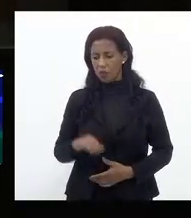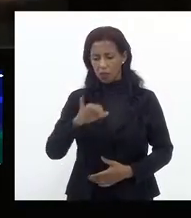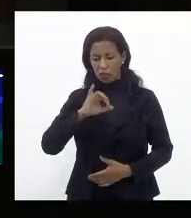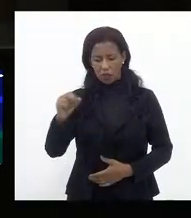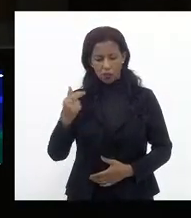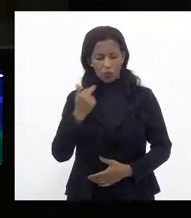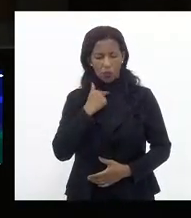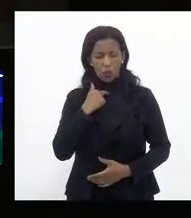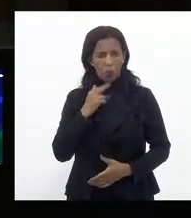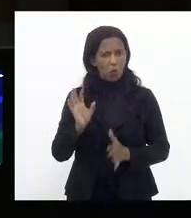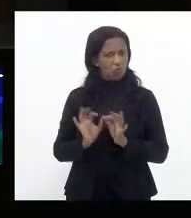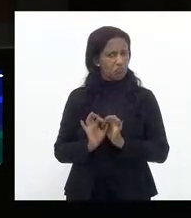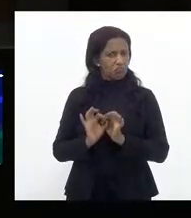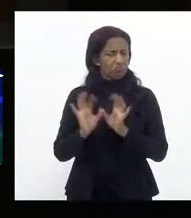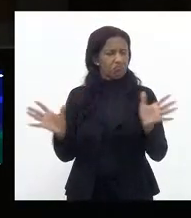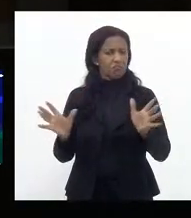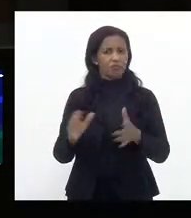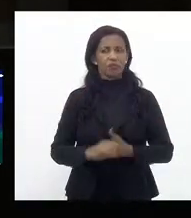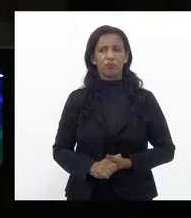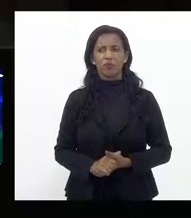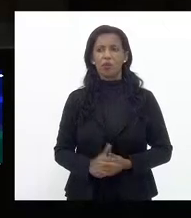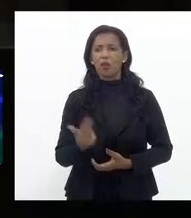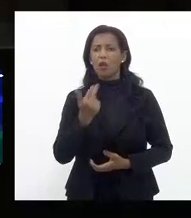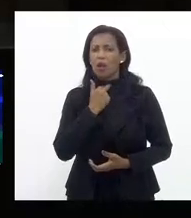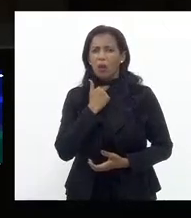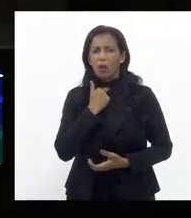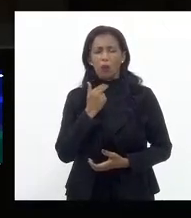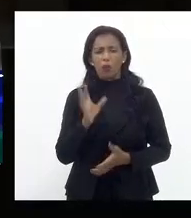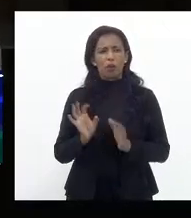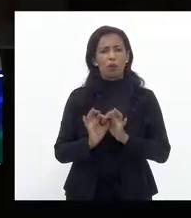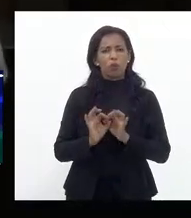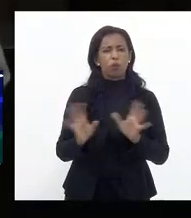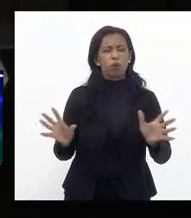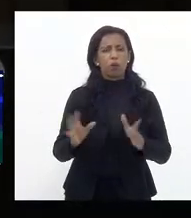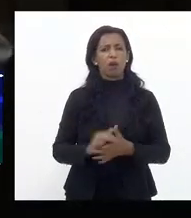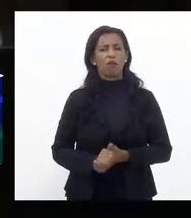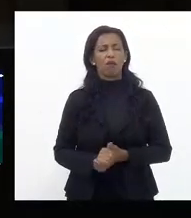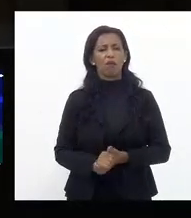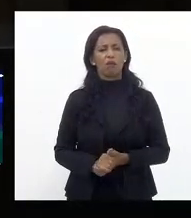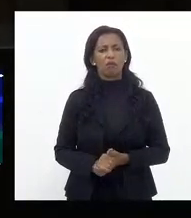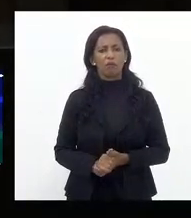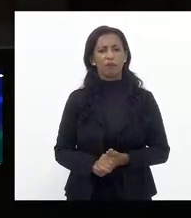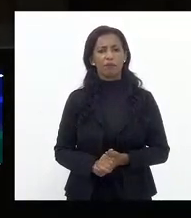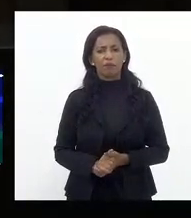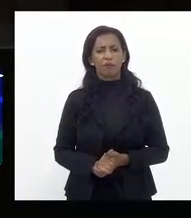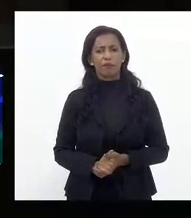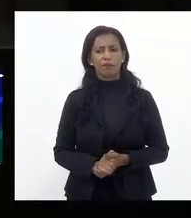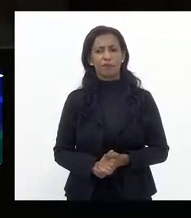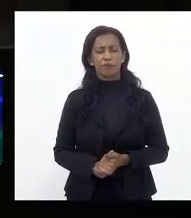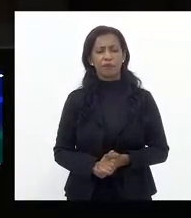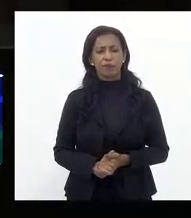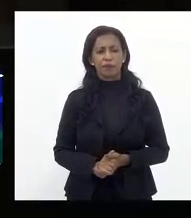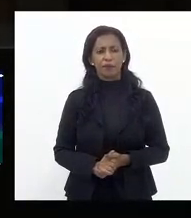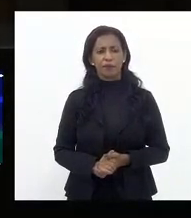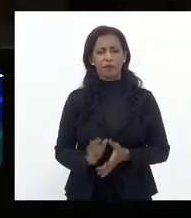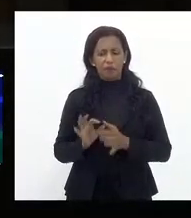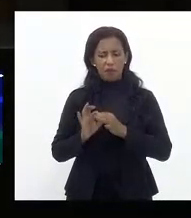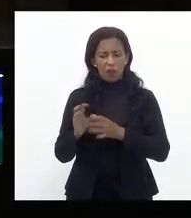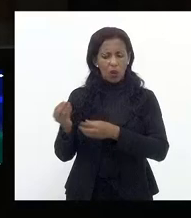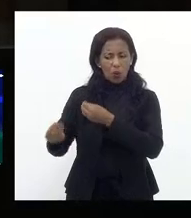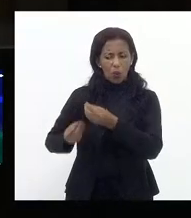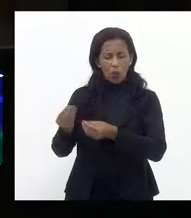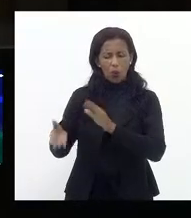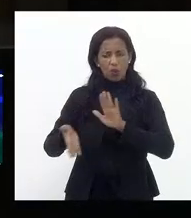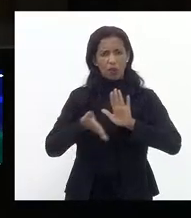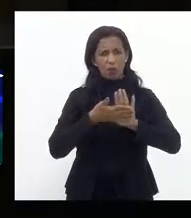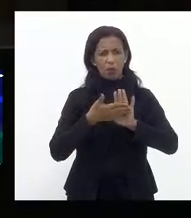de forma alguma abrir mão, não podemos de forma alguma deixar como essa proposta